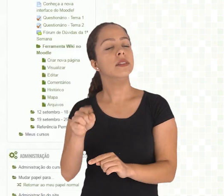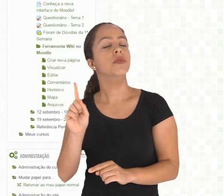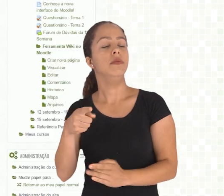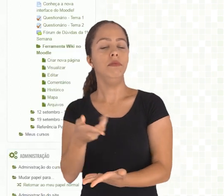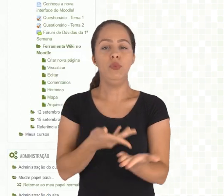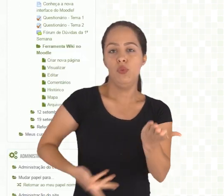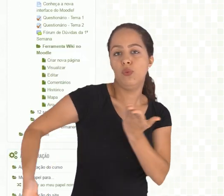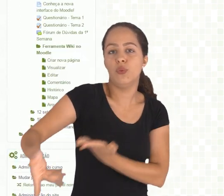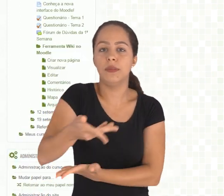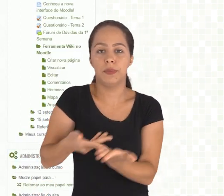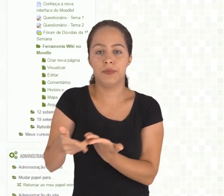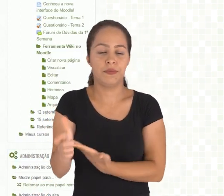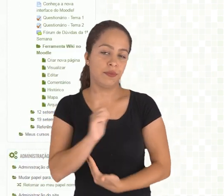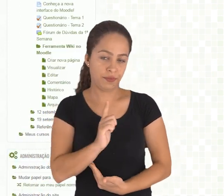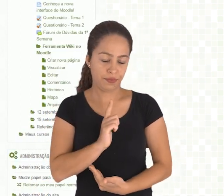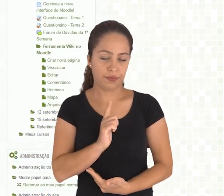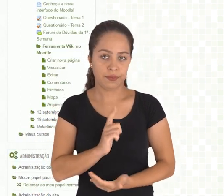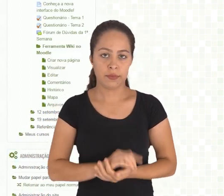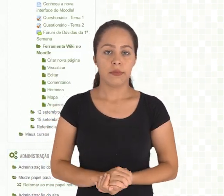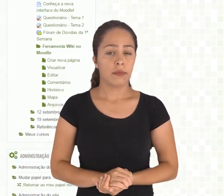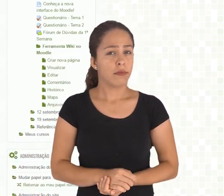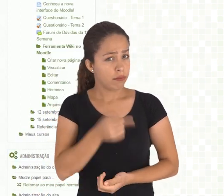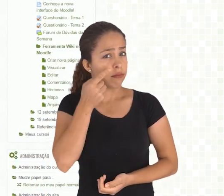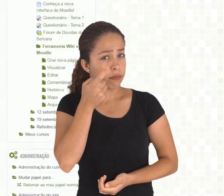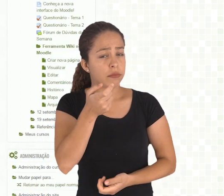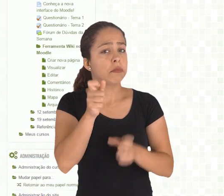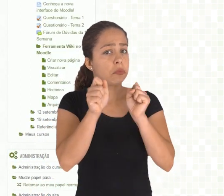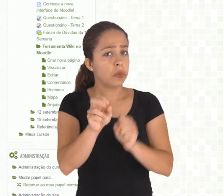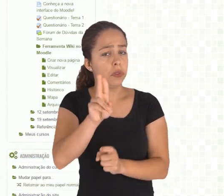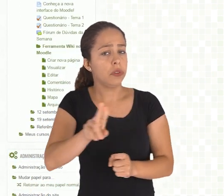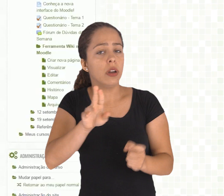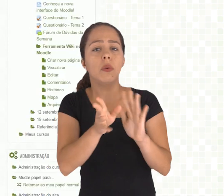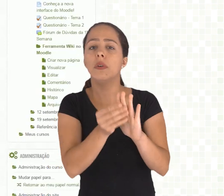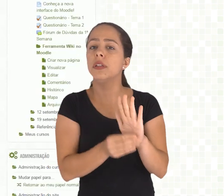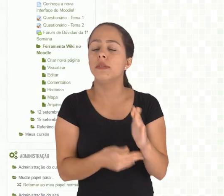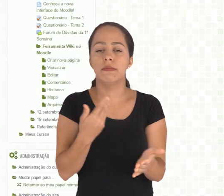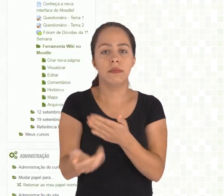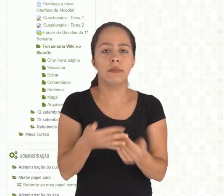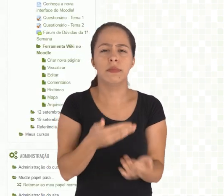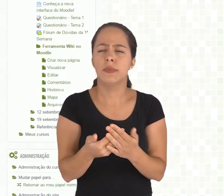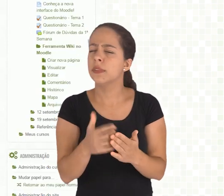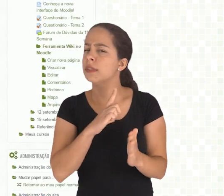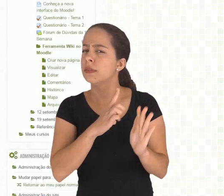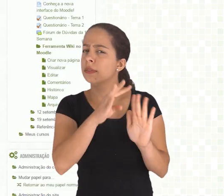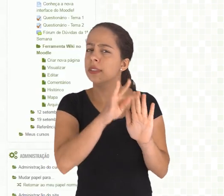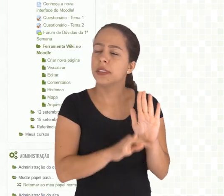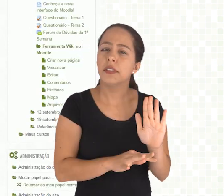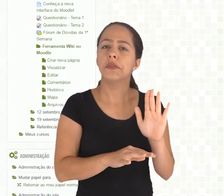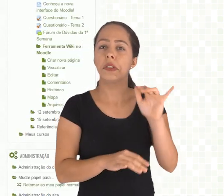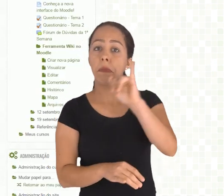colaborativa tá certo algo bem interessante de se tornar um link que você pode usar qualquer tipo de conteúdo então que sem